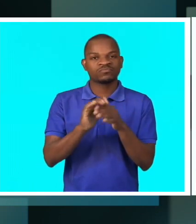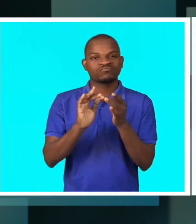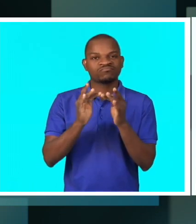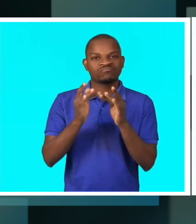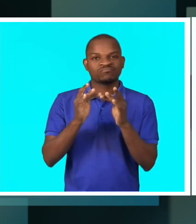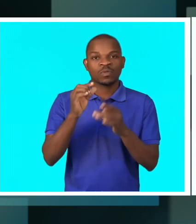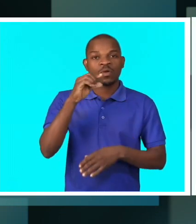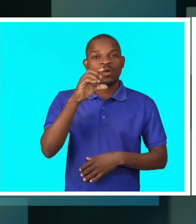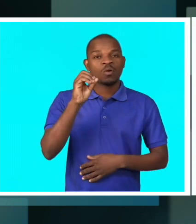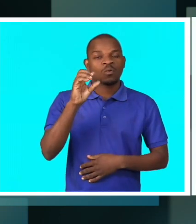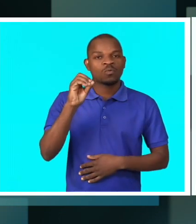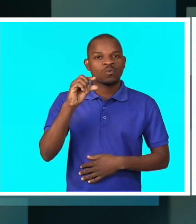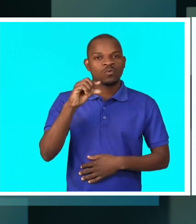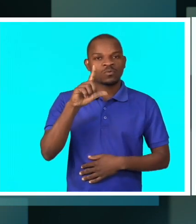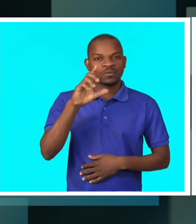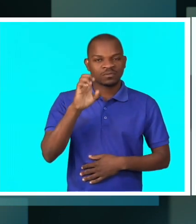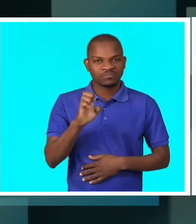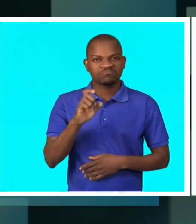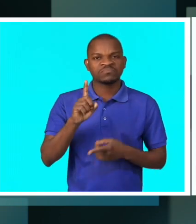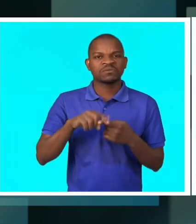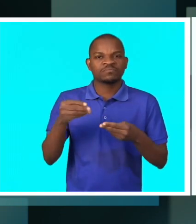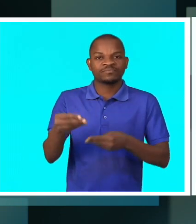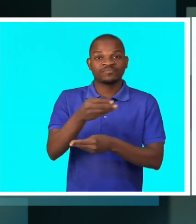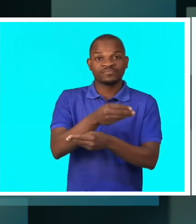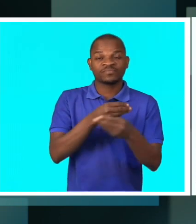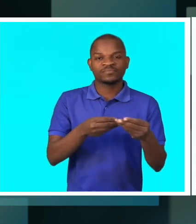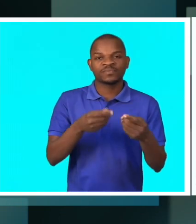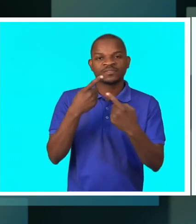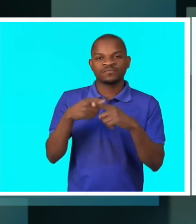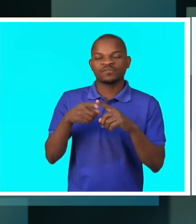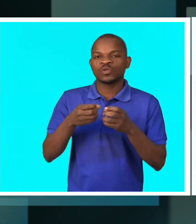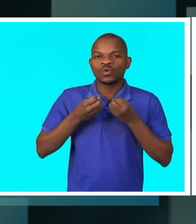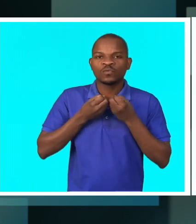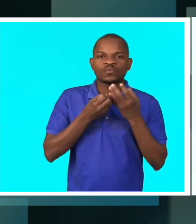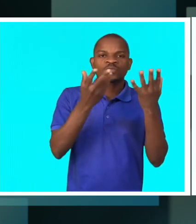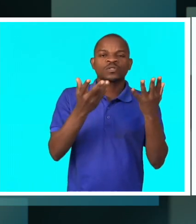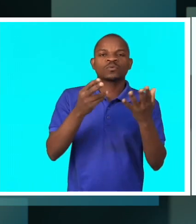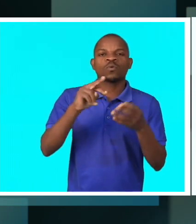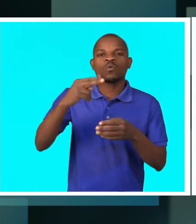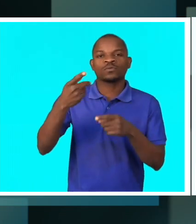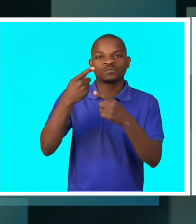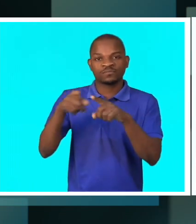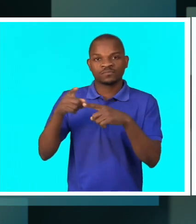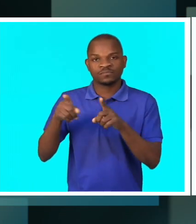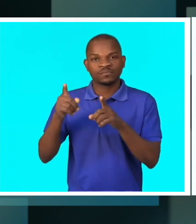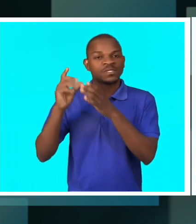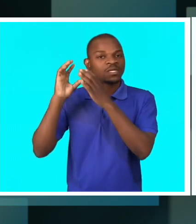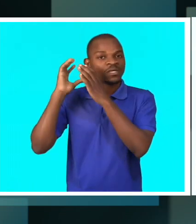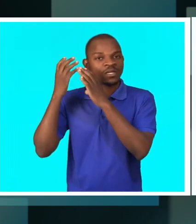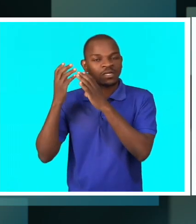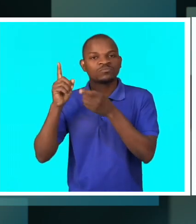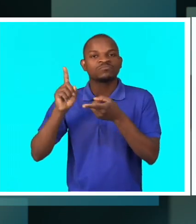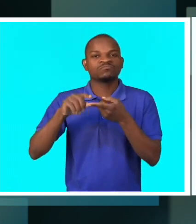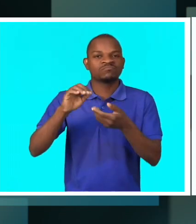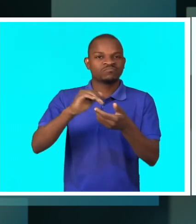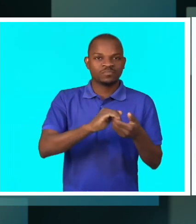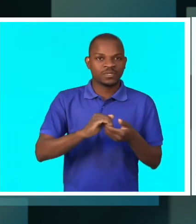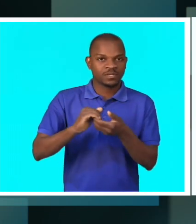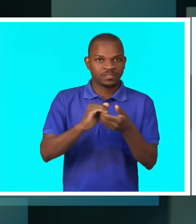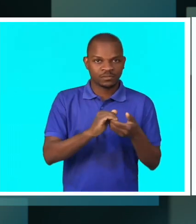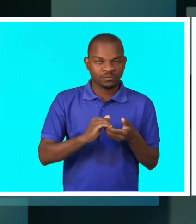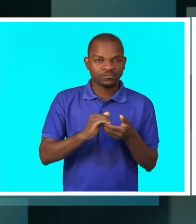Google Classroom para podermos ali partilhar em algum momento algum conhecimento com os outros, com os outros, por exemplo,